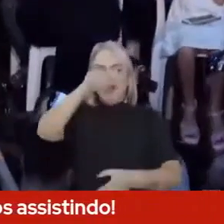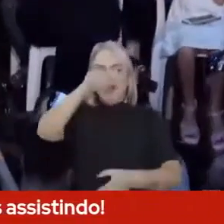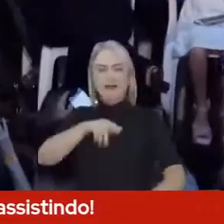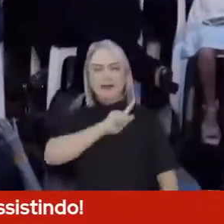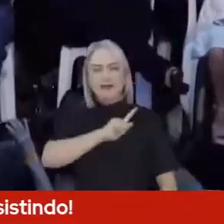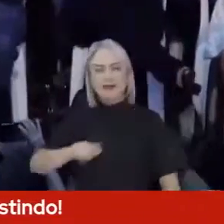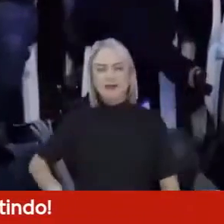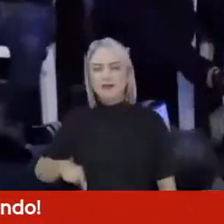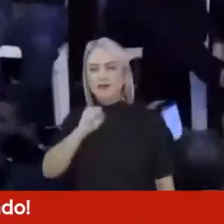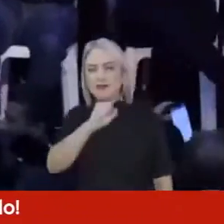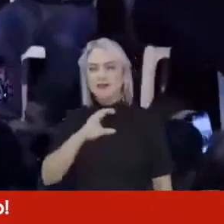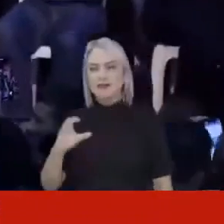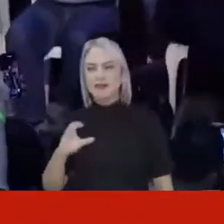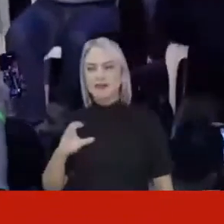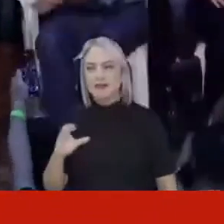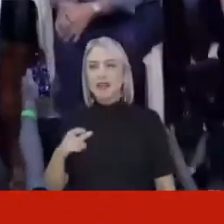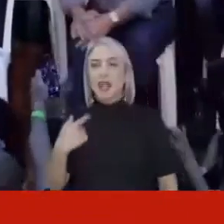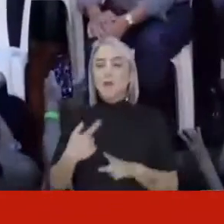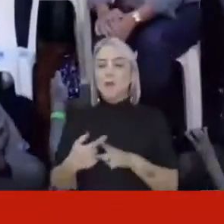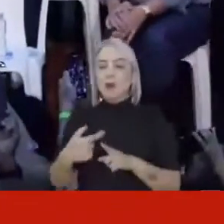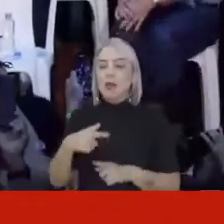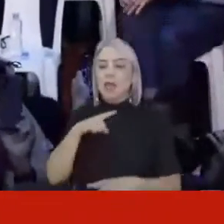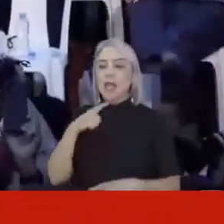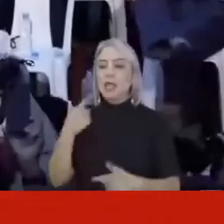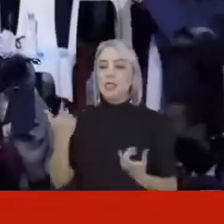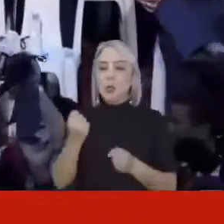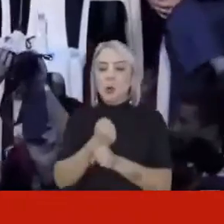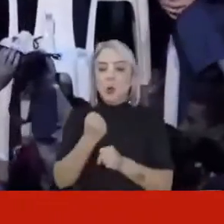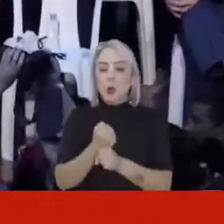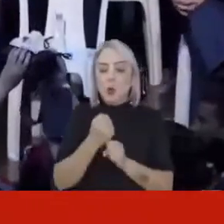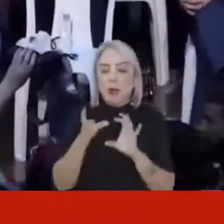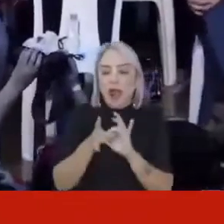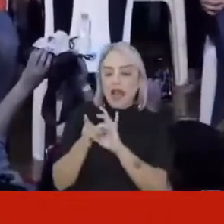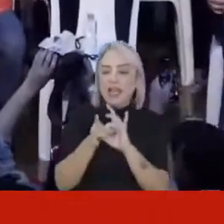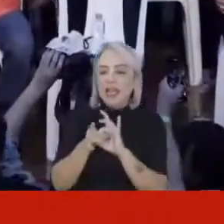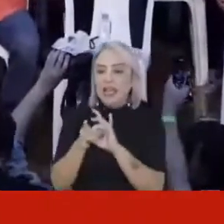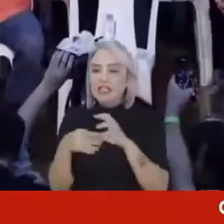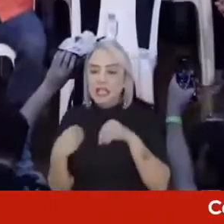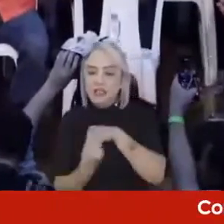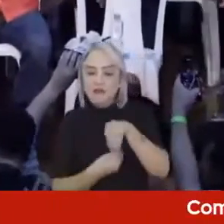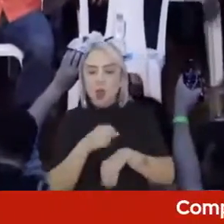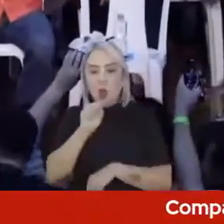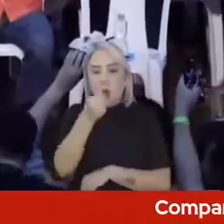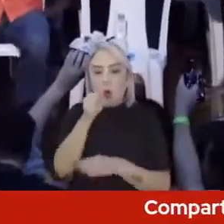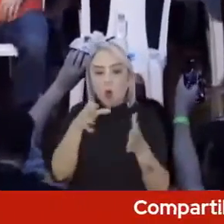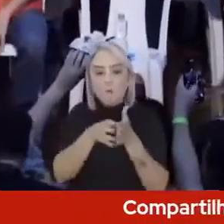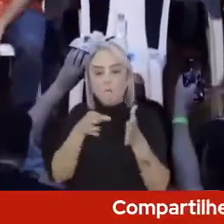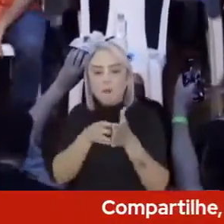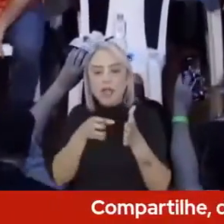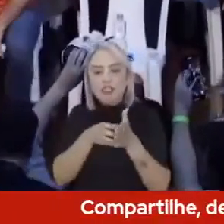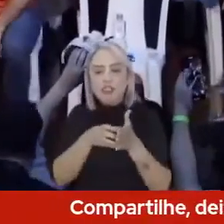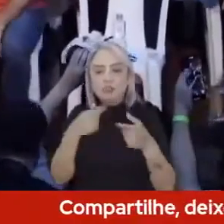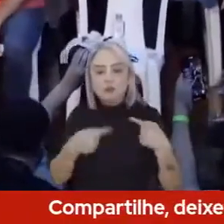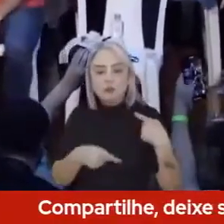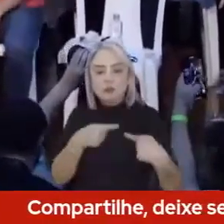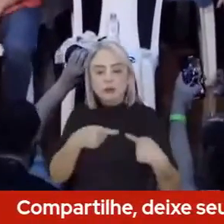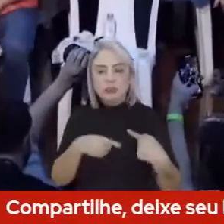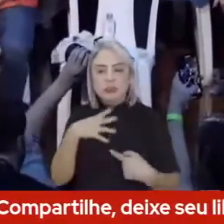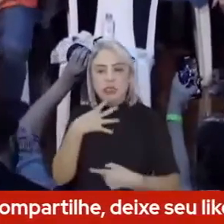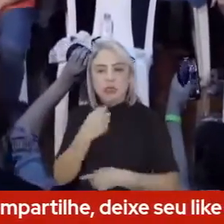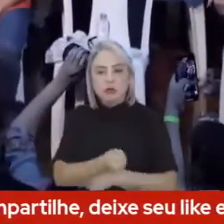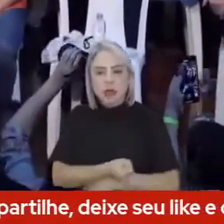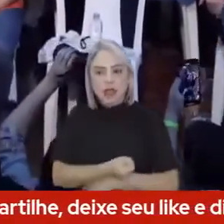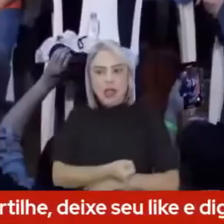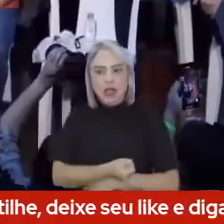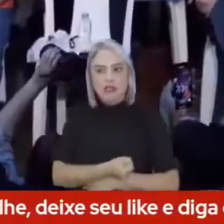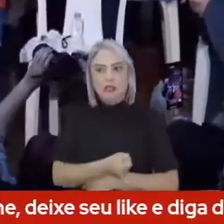Catarina, porque eles estão construindo uma aliança que envolve 8 partidos políticos e eu acho que dessa vez em Santa